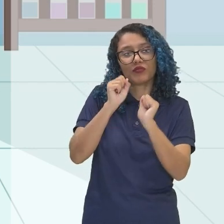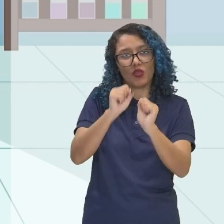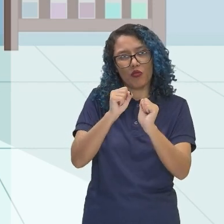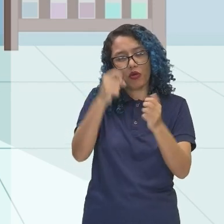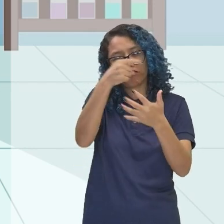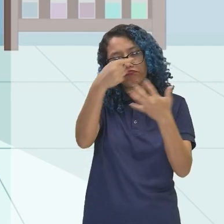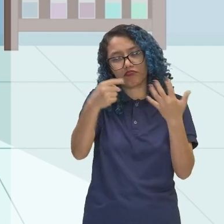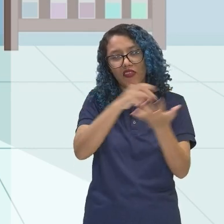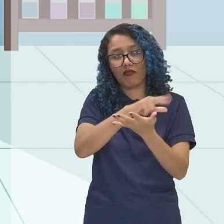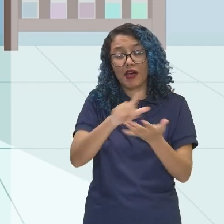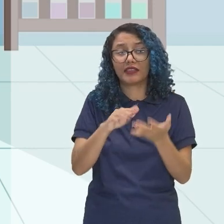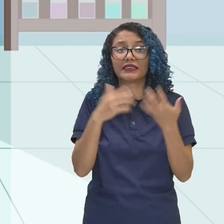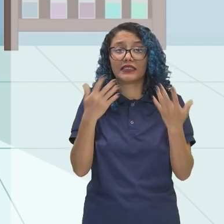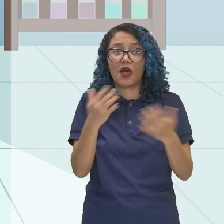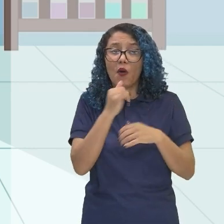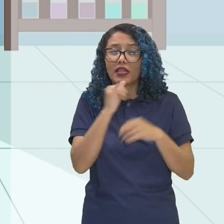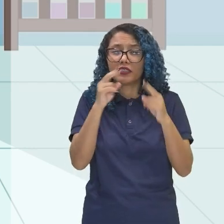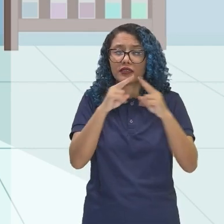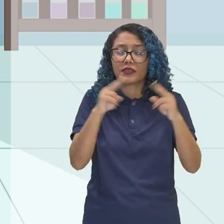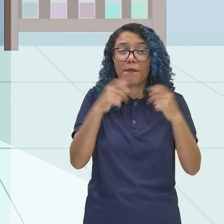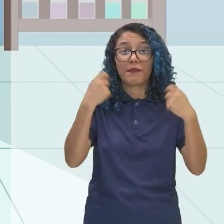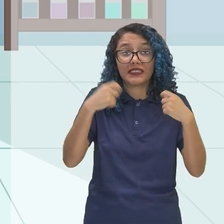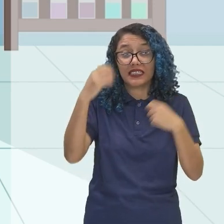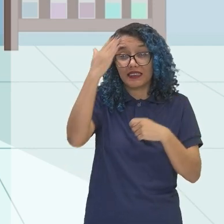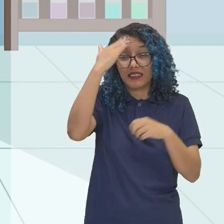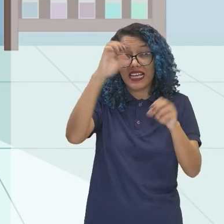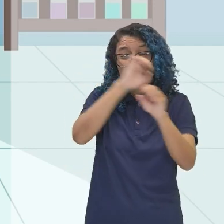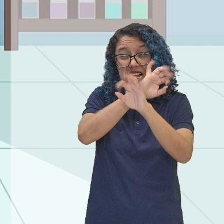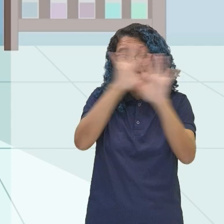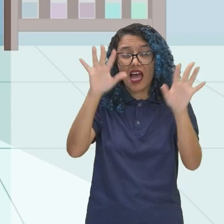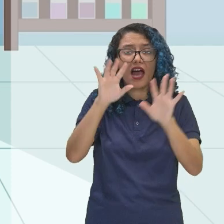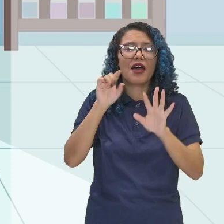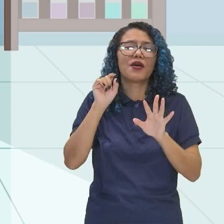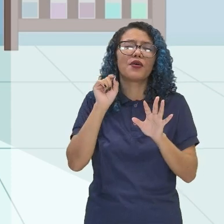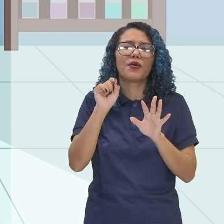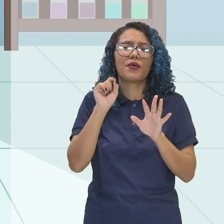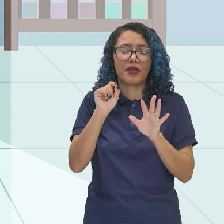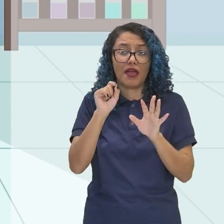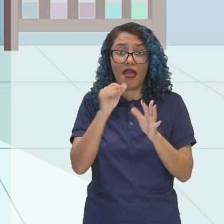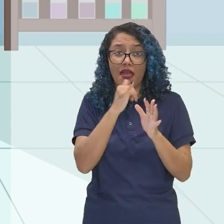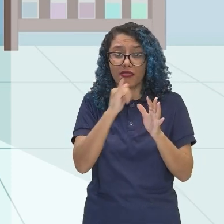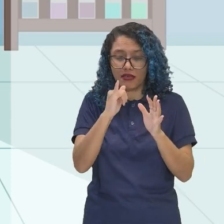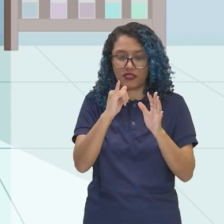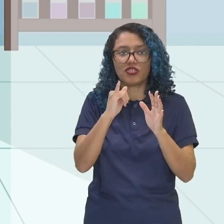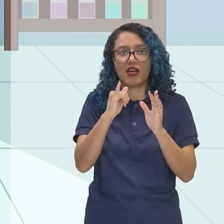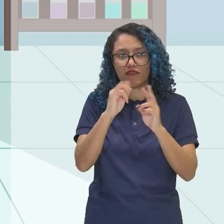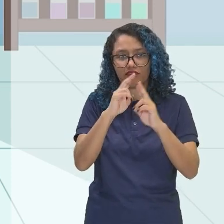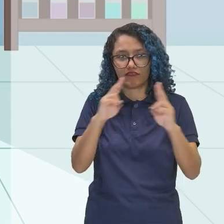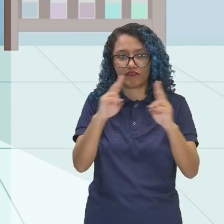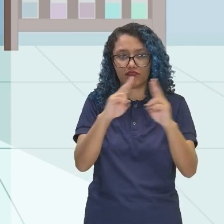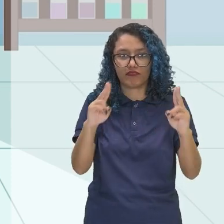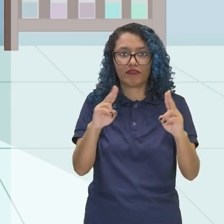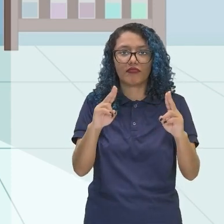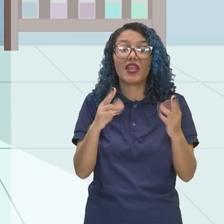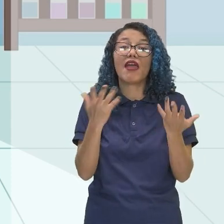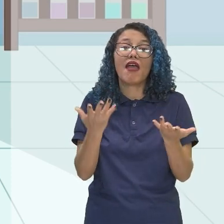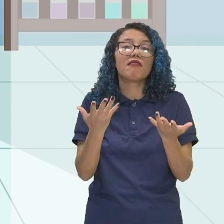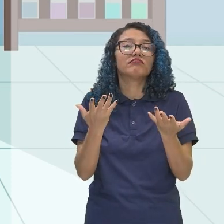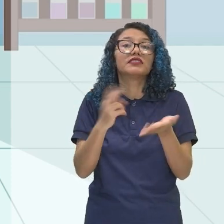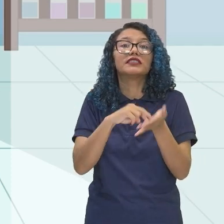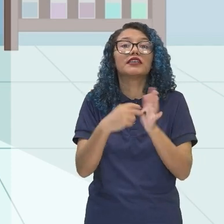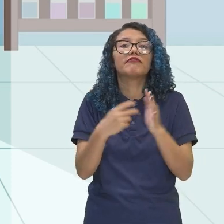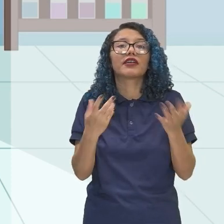elétrica, pessoal, nós temos que entender e definir o seguinte, que a energia elétrica é a capacidade